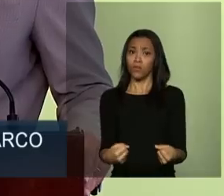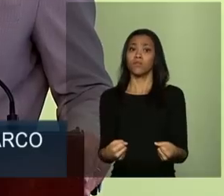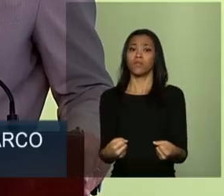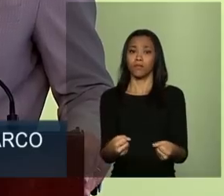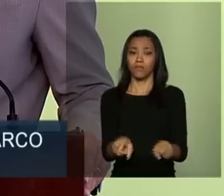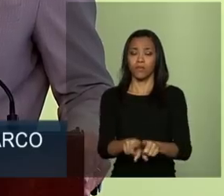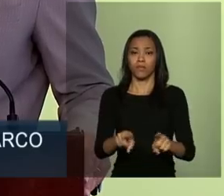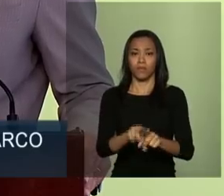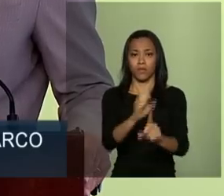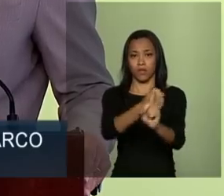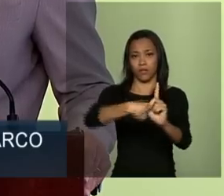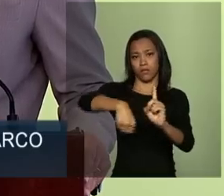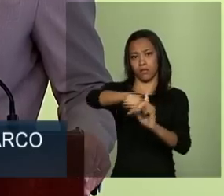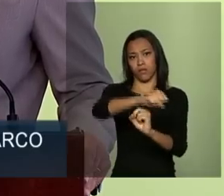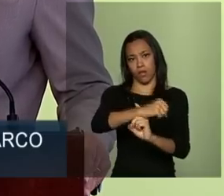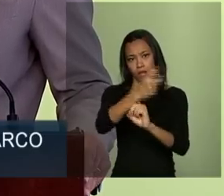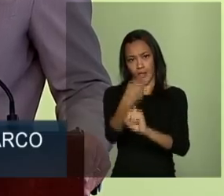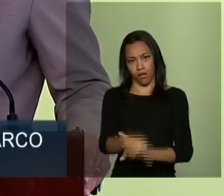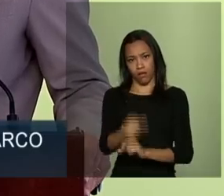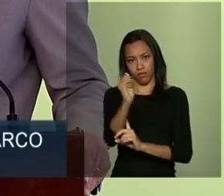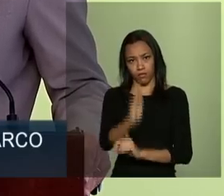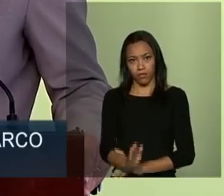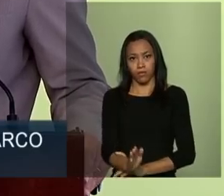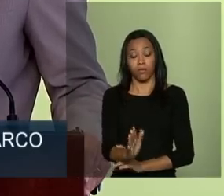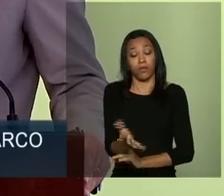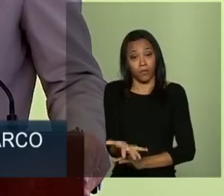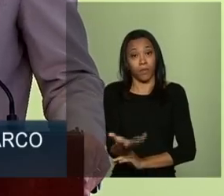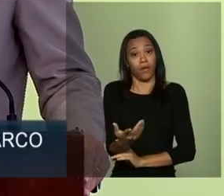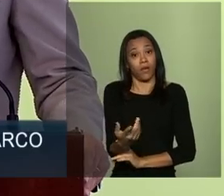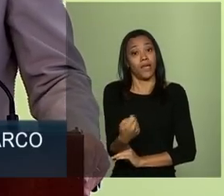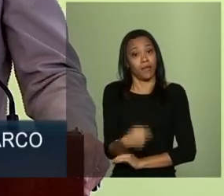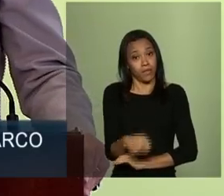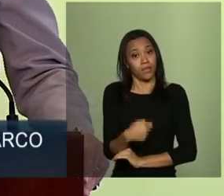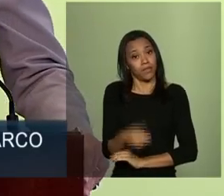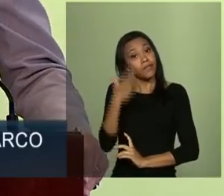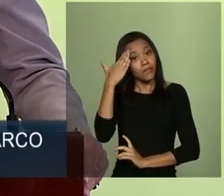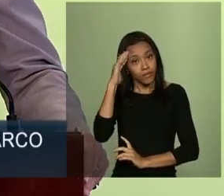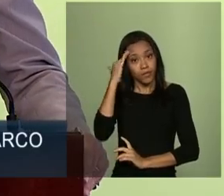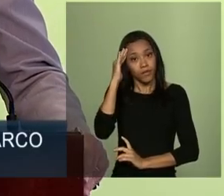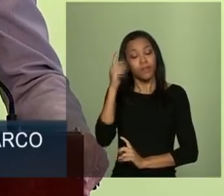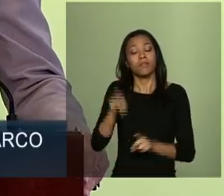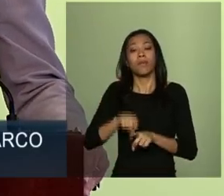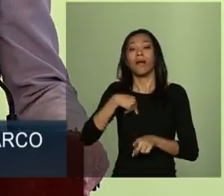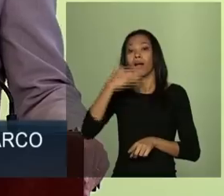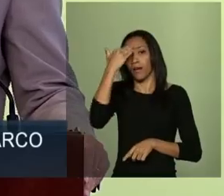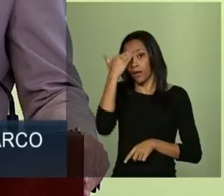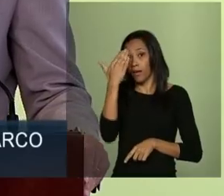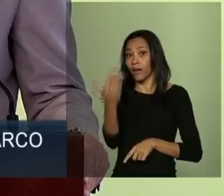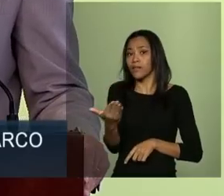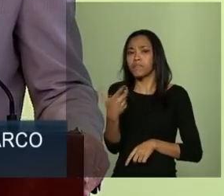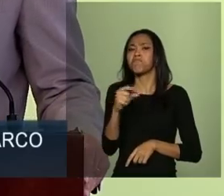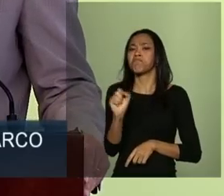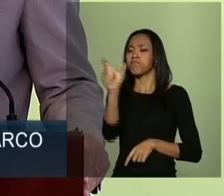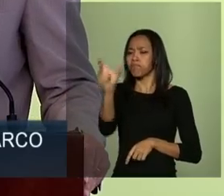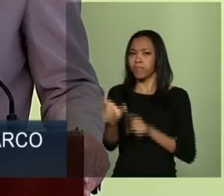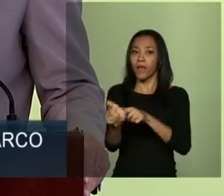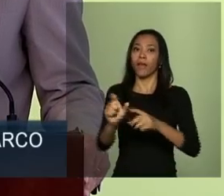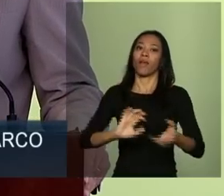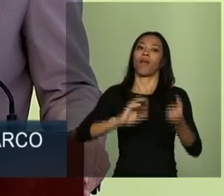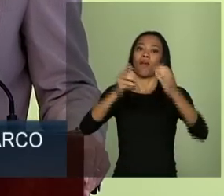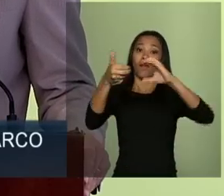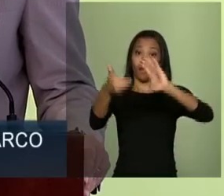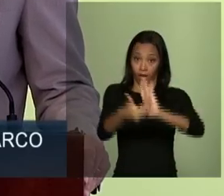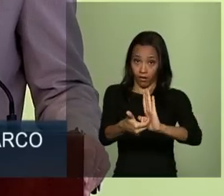nacional. É preciso reconhecer e agradecer à Câmara dos Deputados,